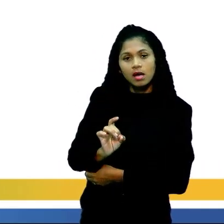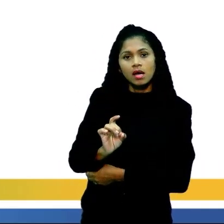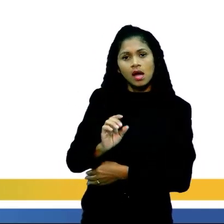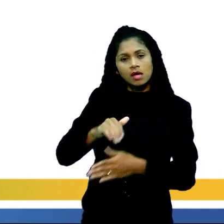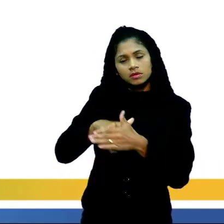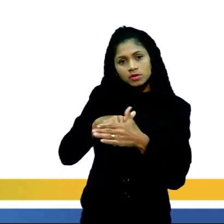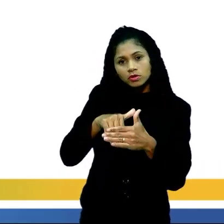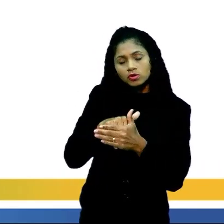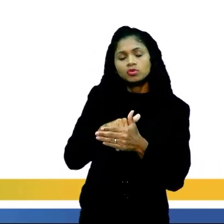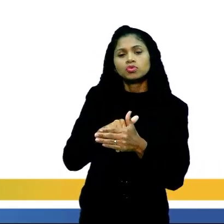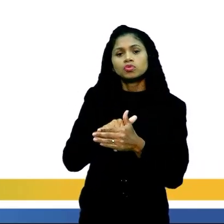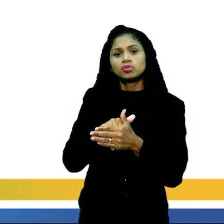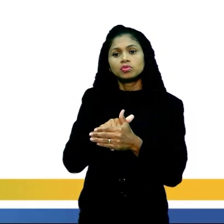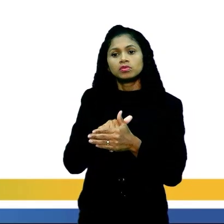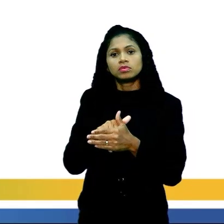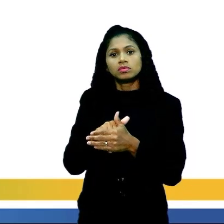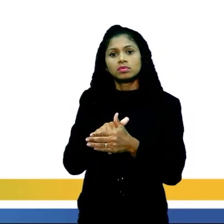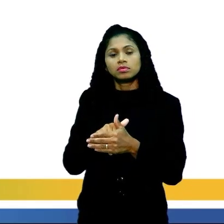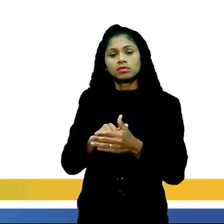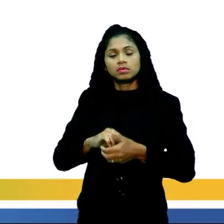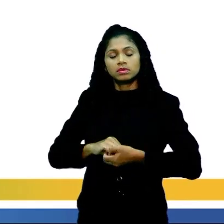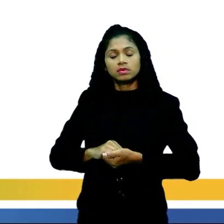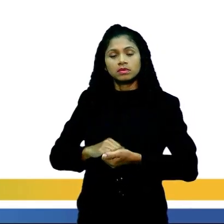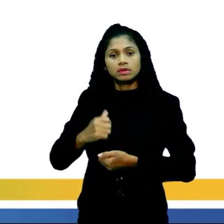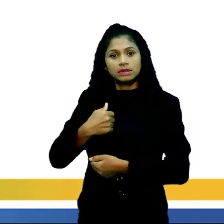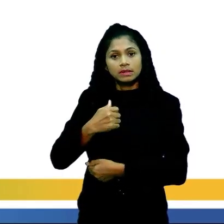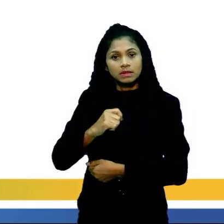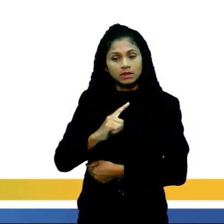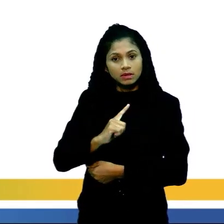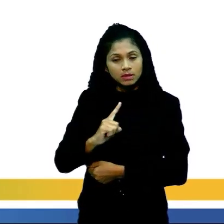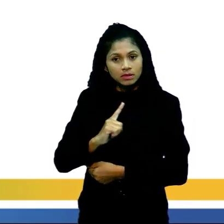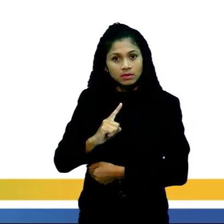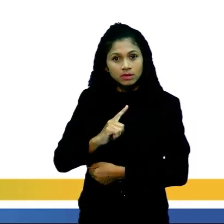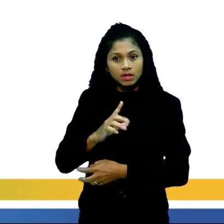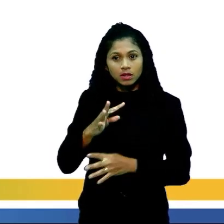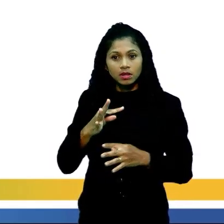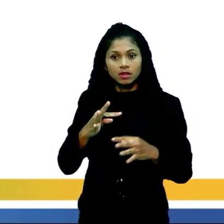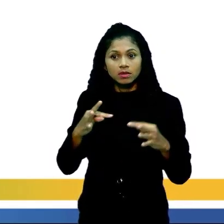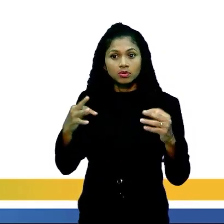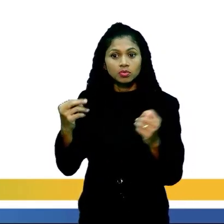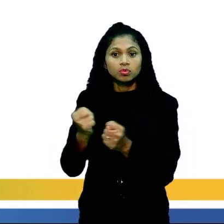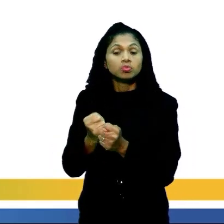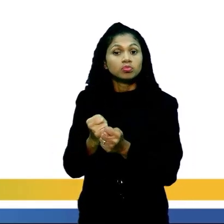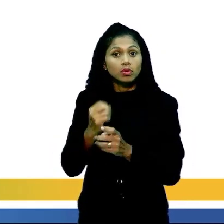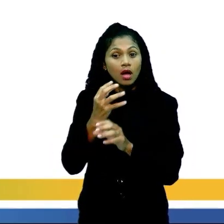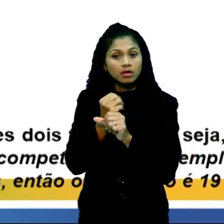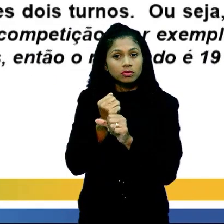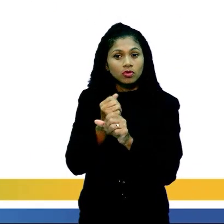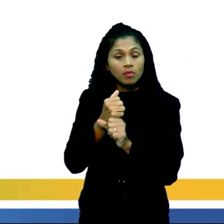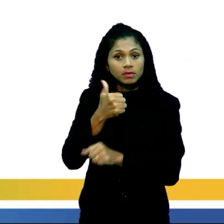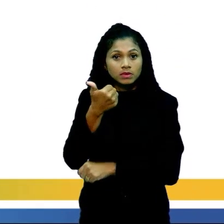times jogando entre si, então teremos um total de 10 partidas.